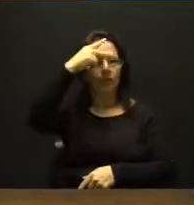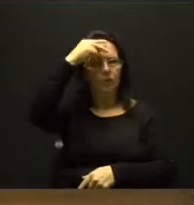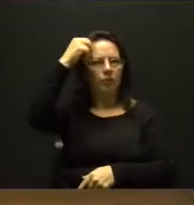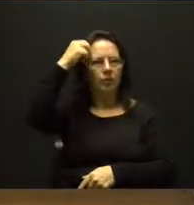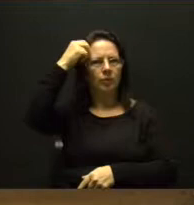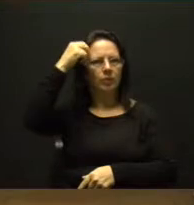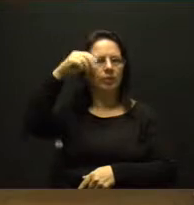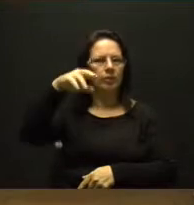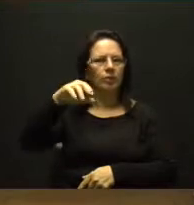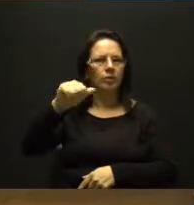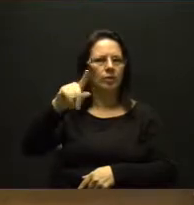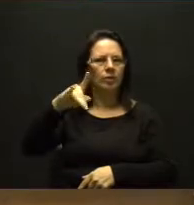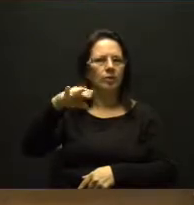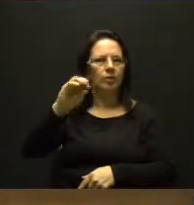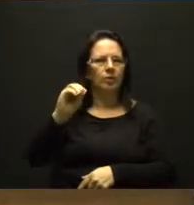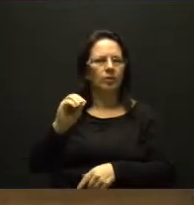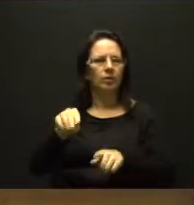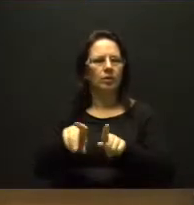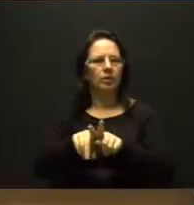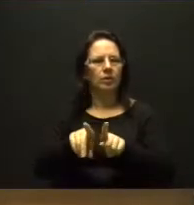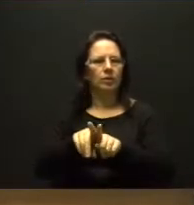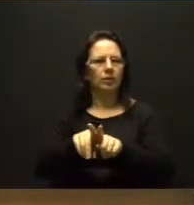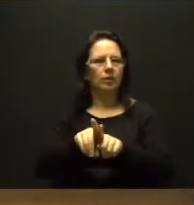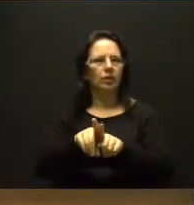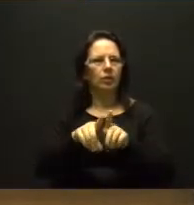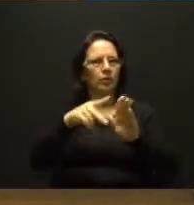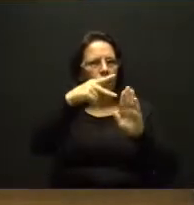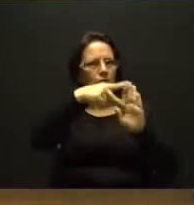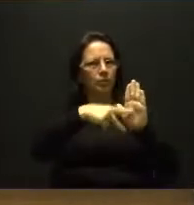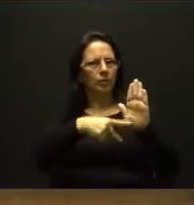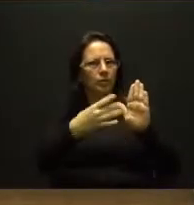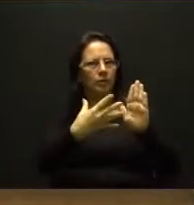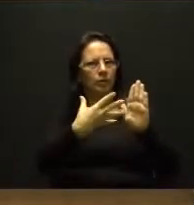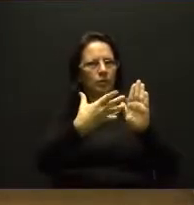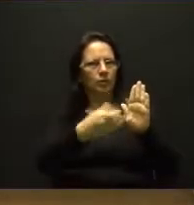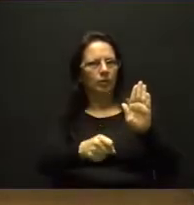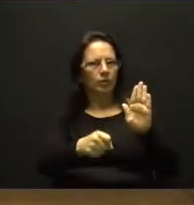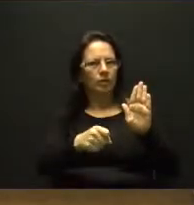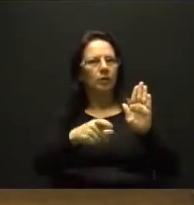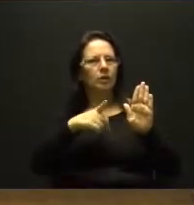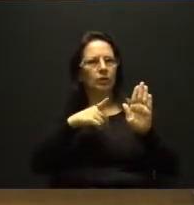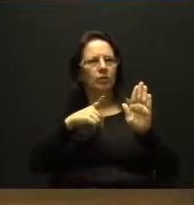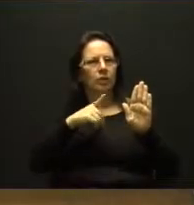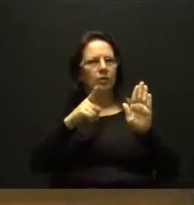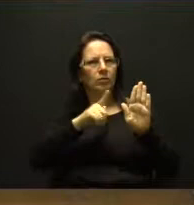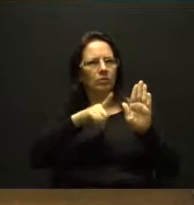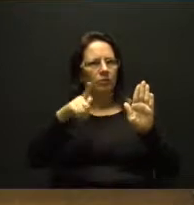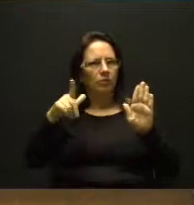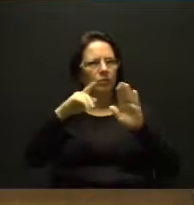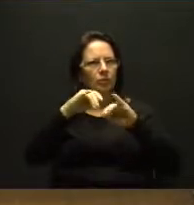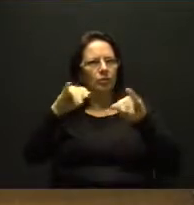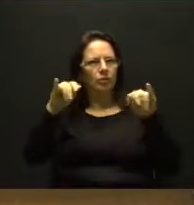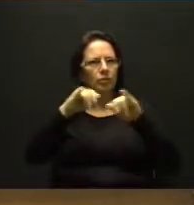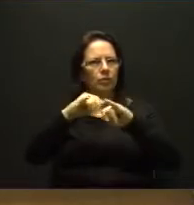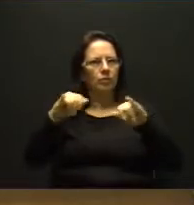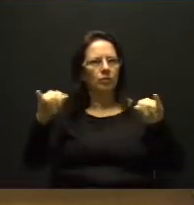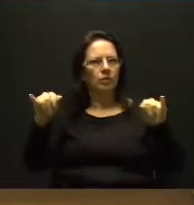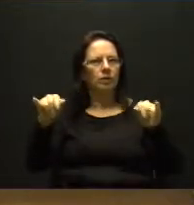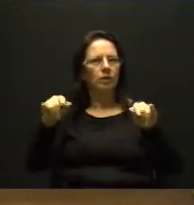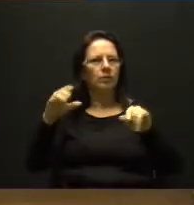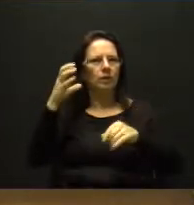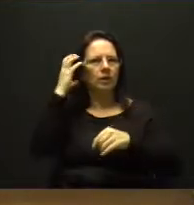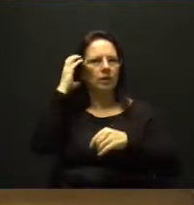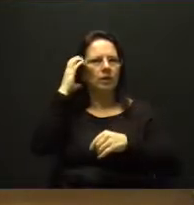houvesse uma divulgação uma vez aprovado esse projeto na casa de leis houvesse uma ampla são através do